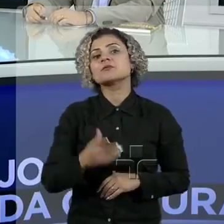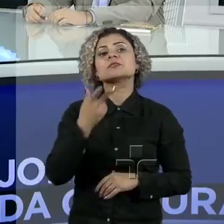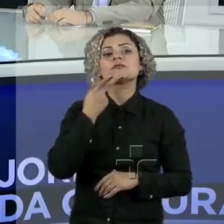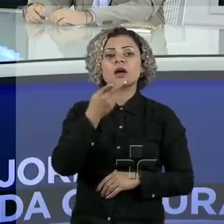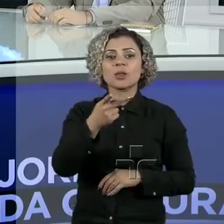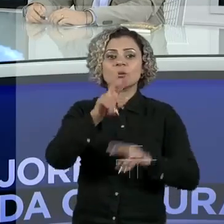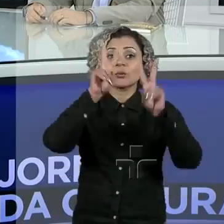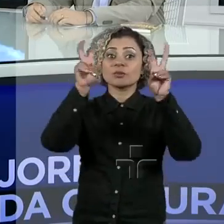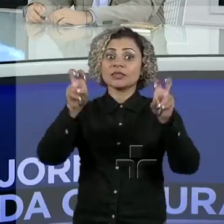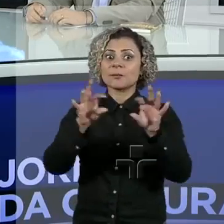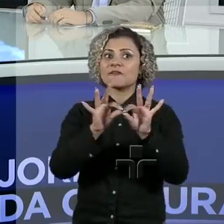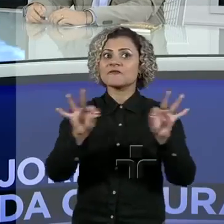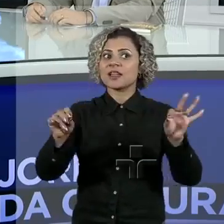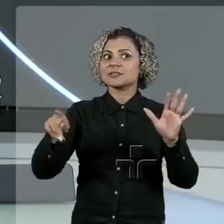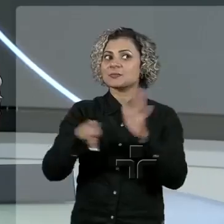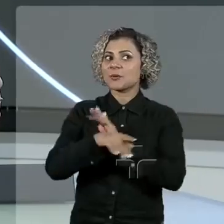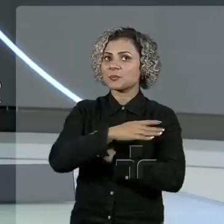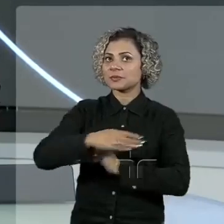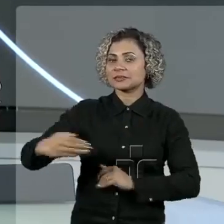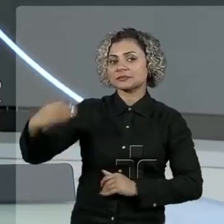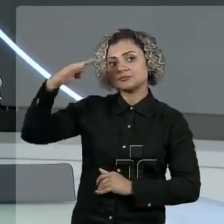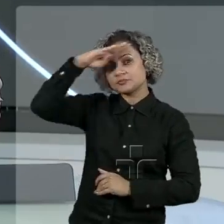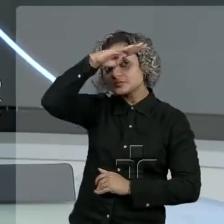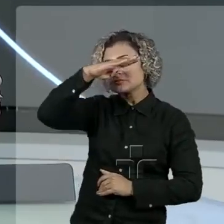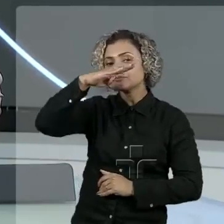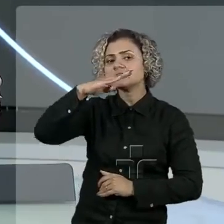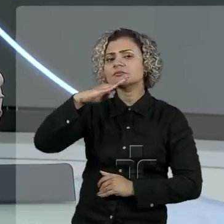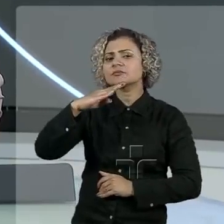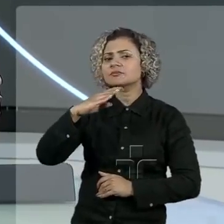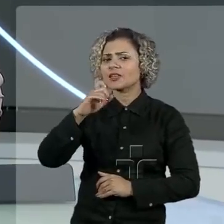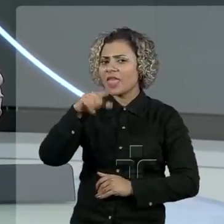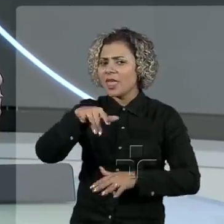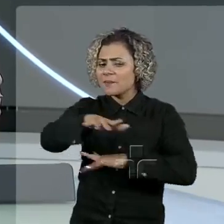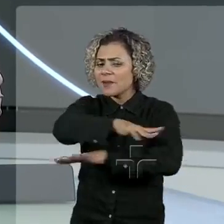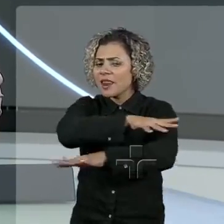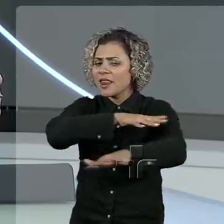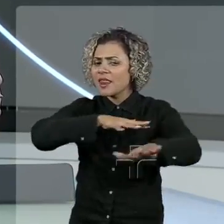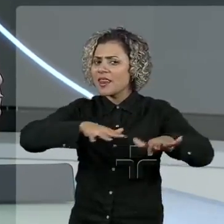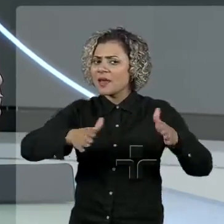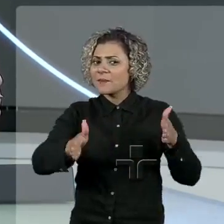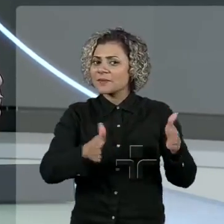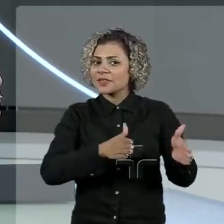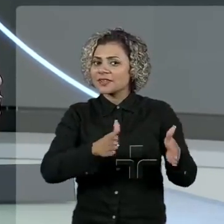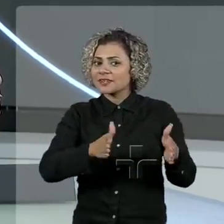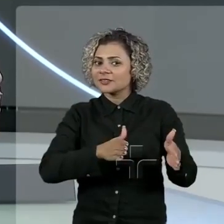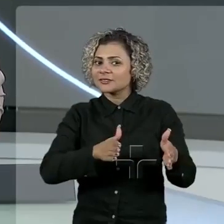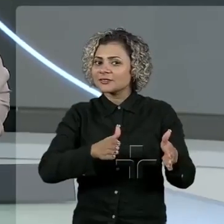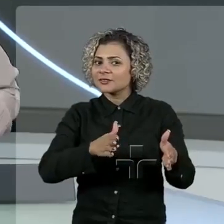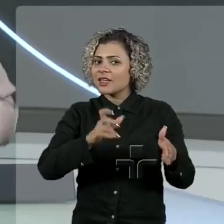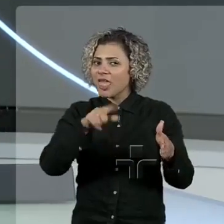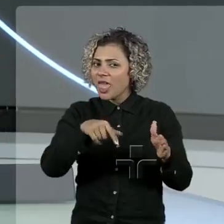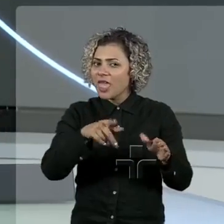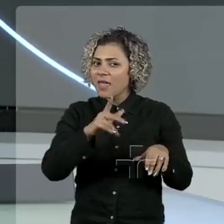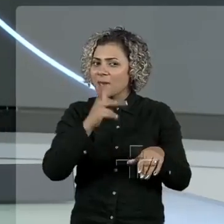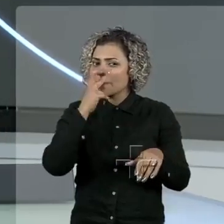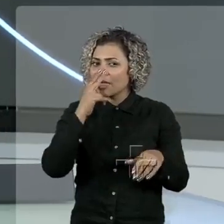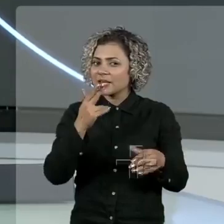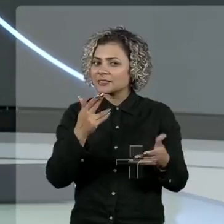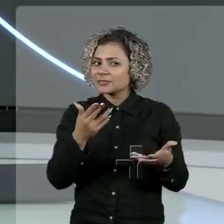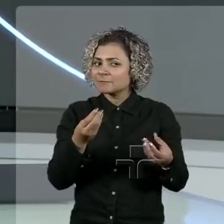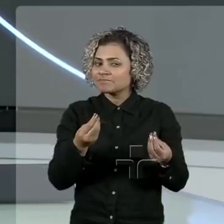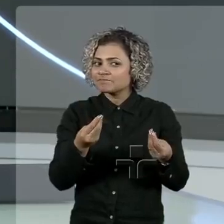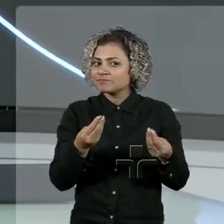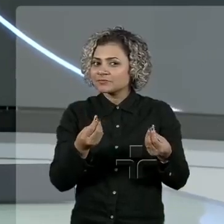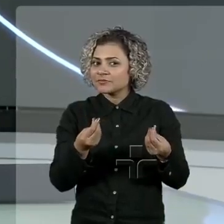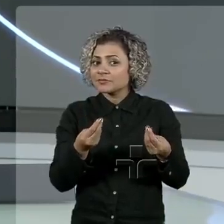cita não afasta a possibilidade de diálogo que em um momento de manifestação seria propício para a Tô abertura?